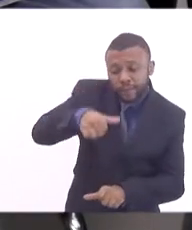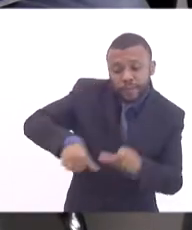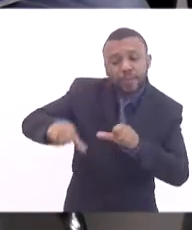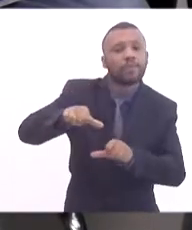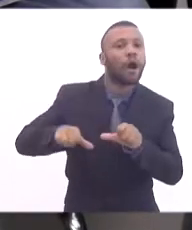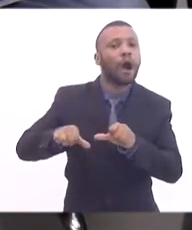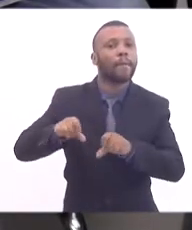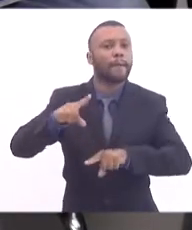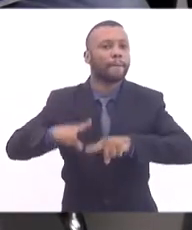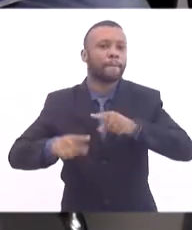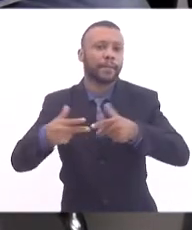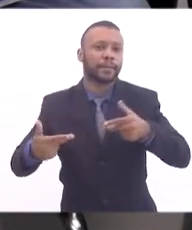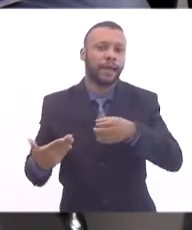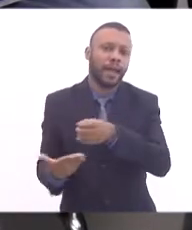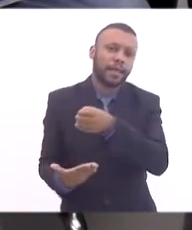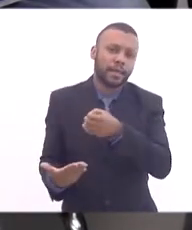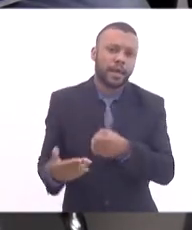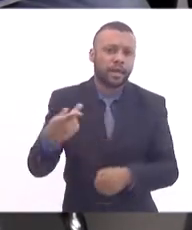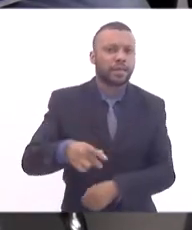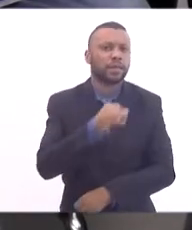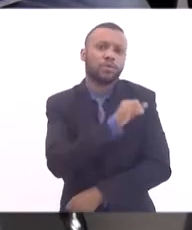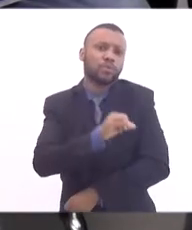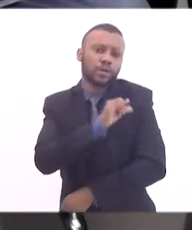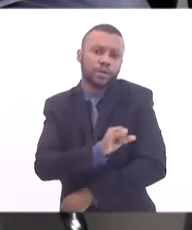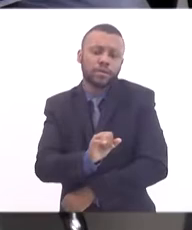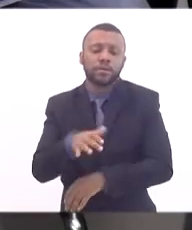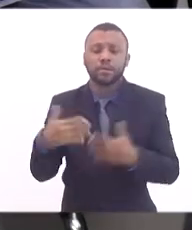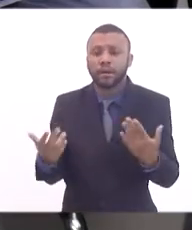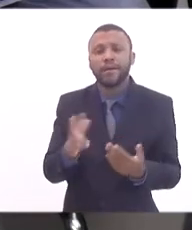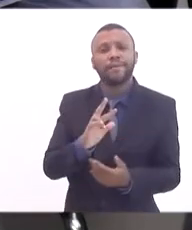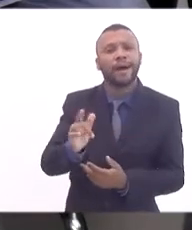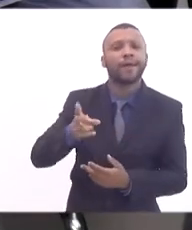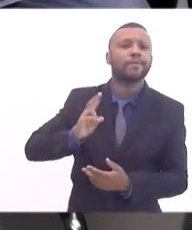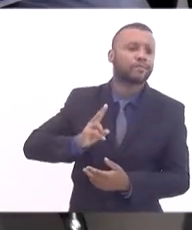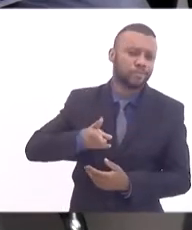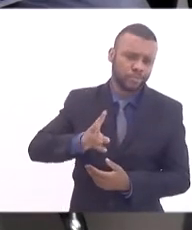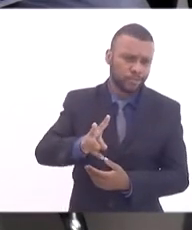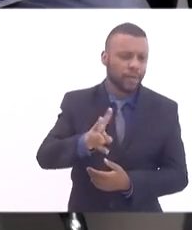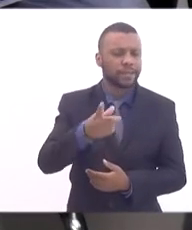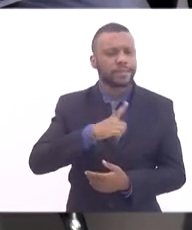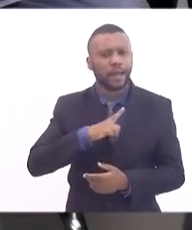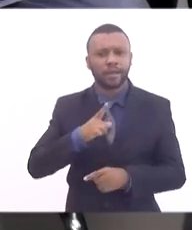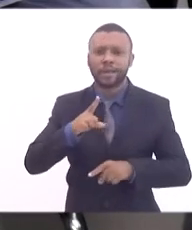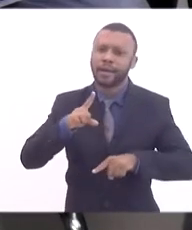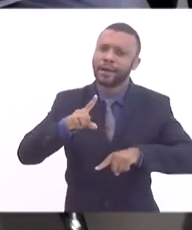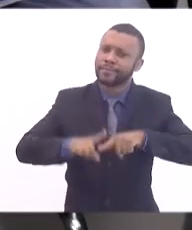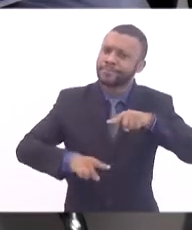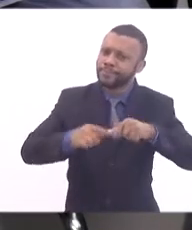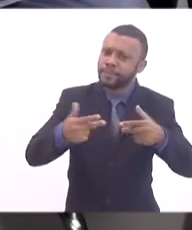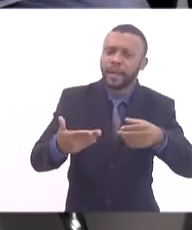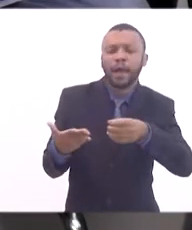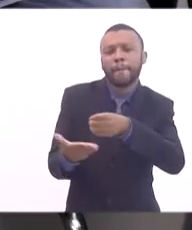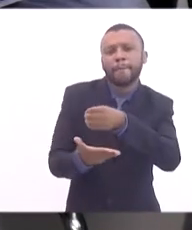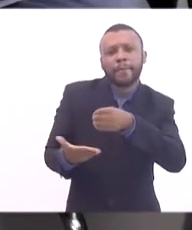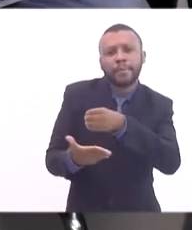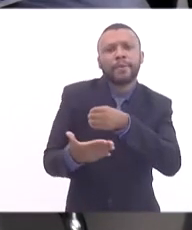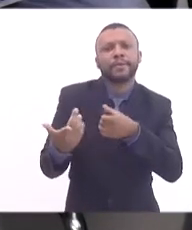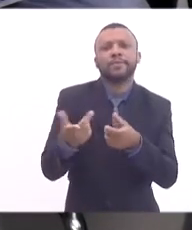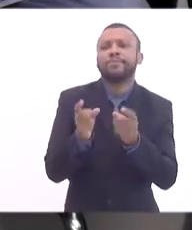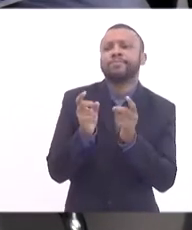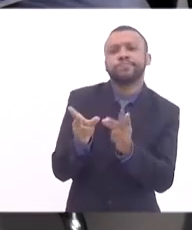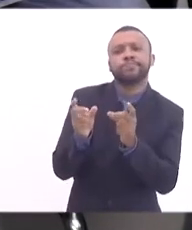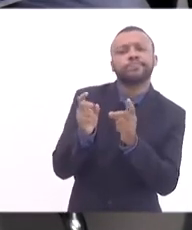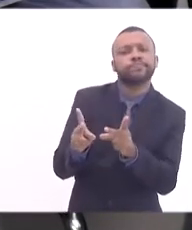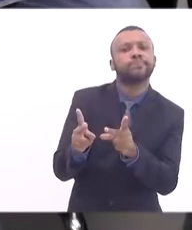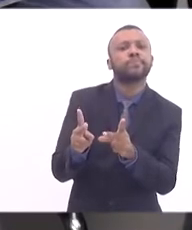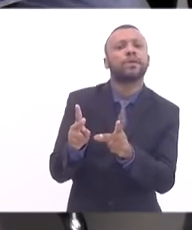dentro o estado e vai continuar sendo e vai continuar esse essa matéria-prima sendo exportada para que a indústria de transformação